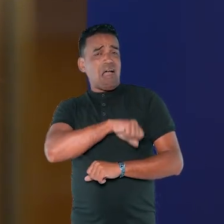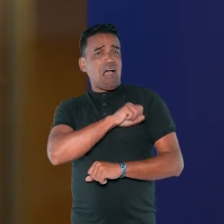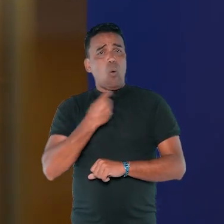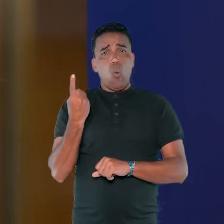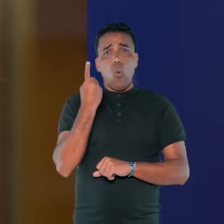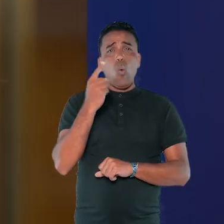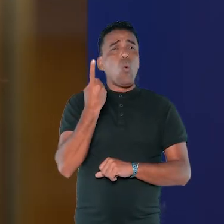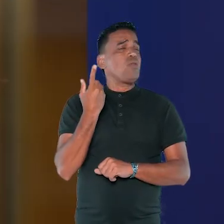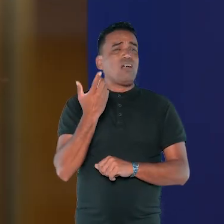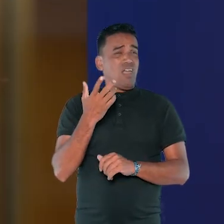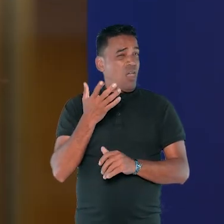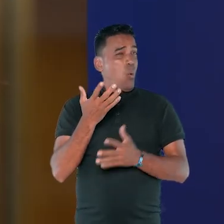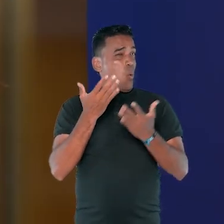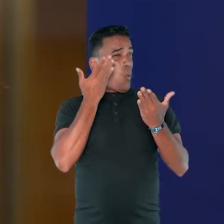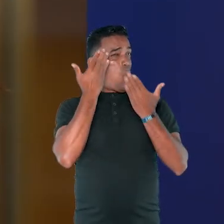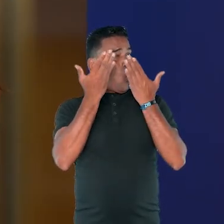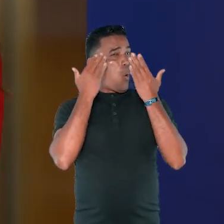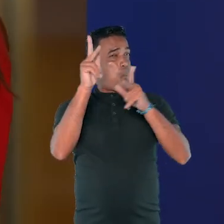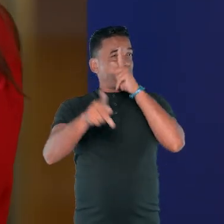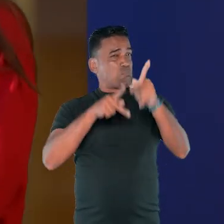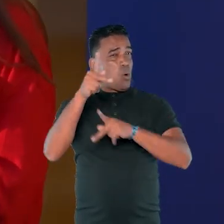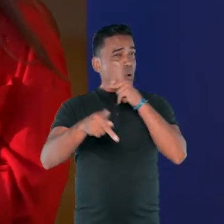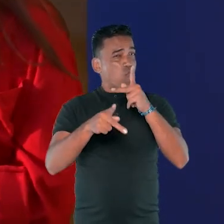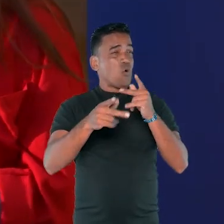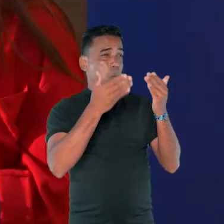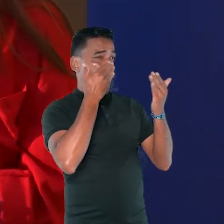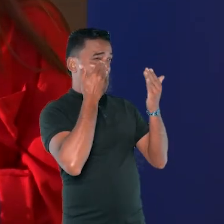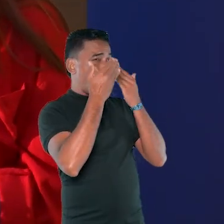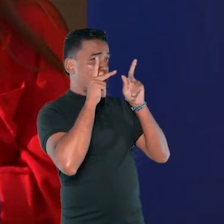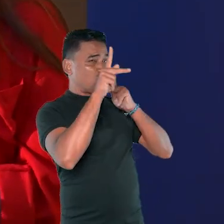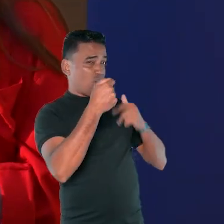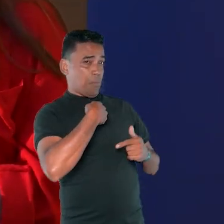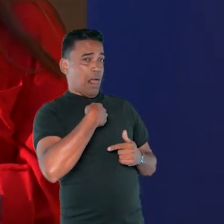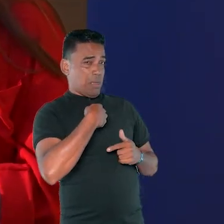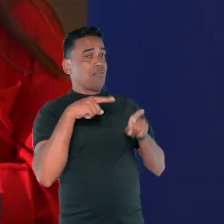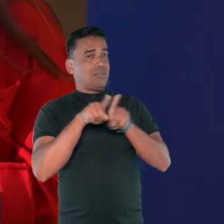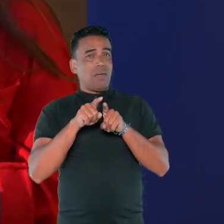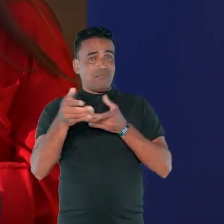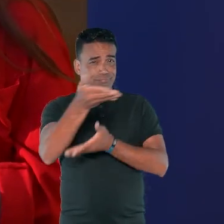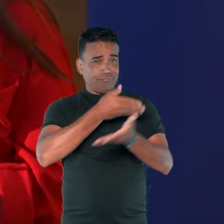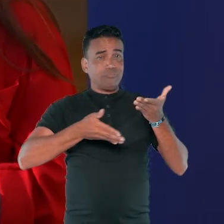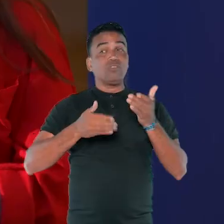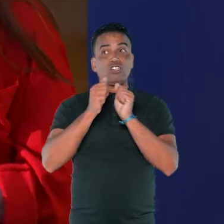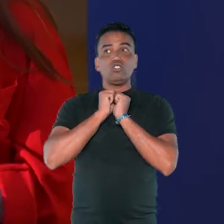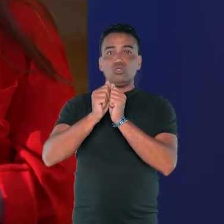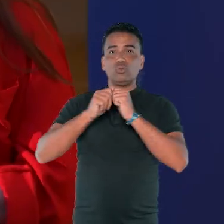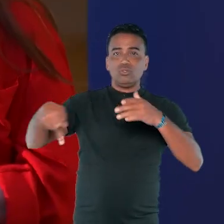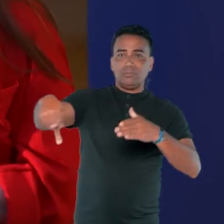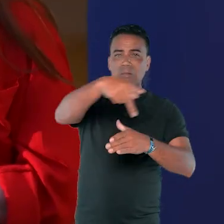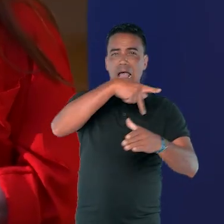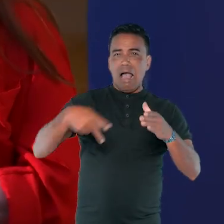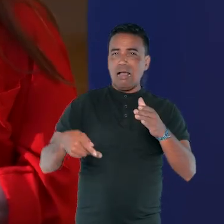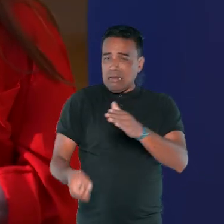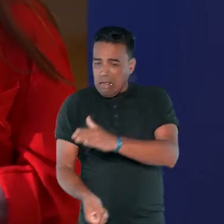do povo. O povo, com razão, desconfia muito de mim. Estivemos juntos na praça, na